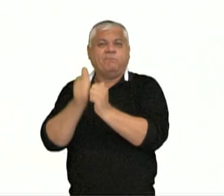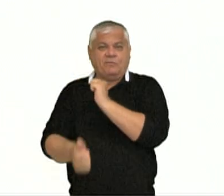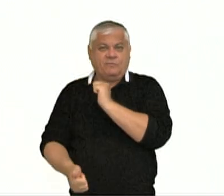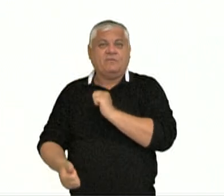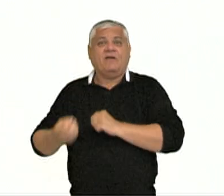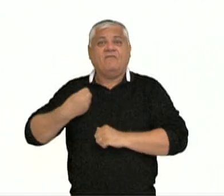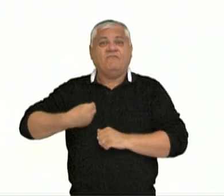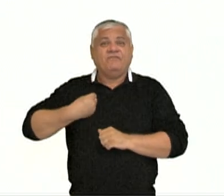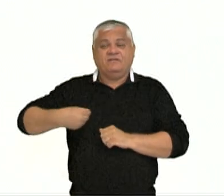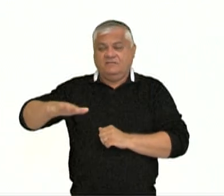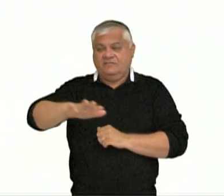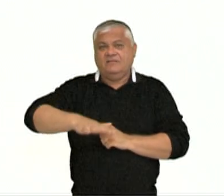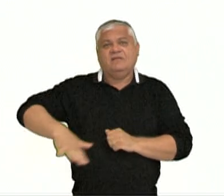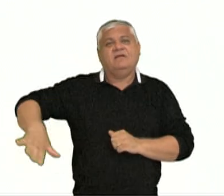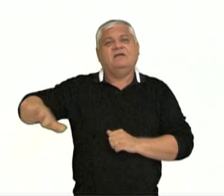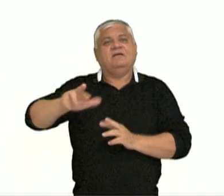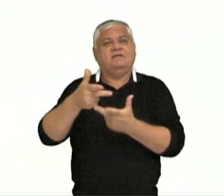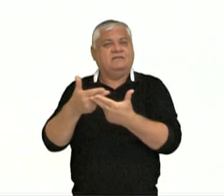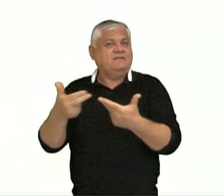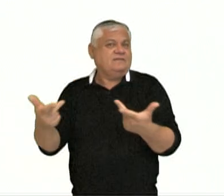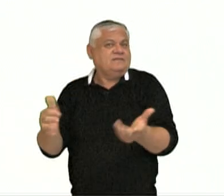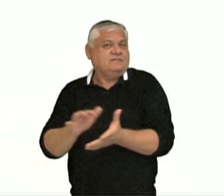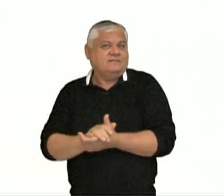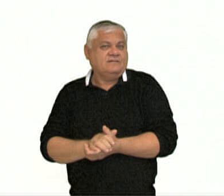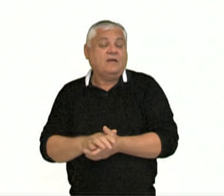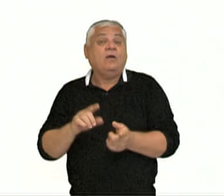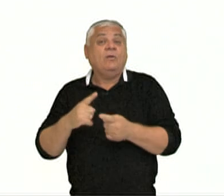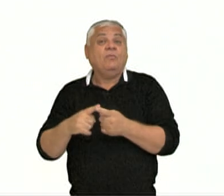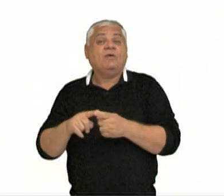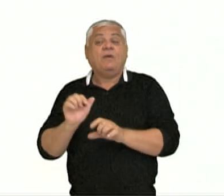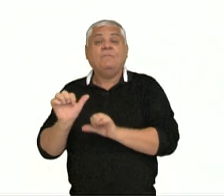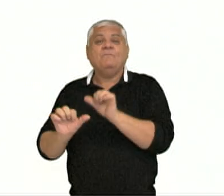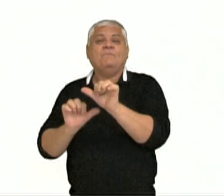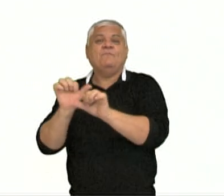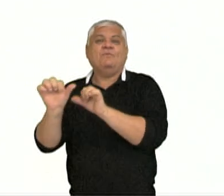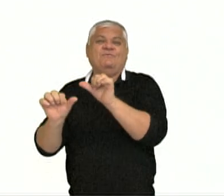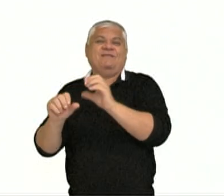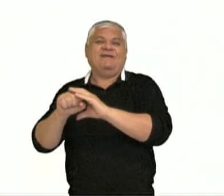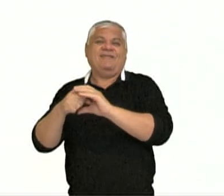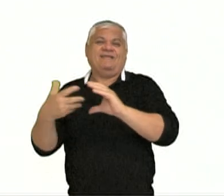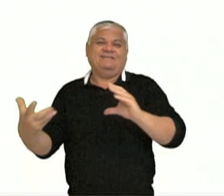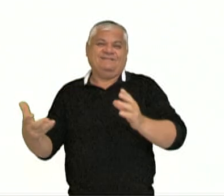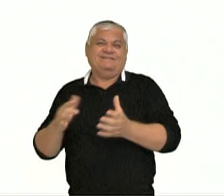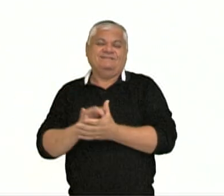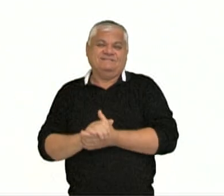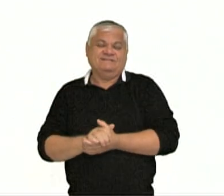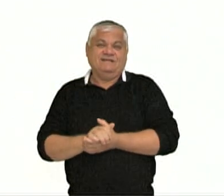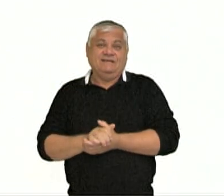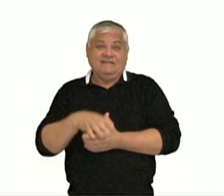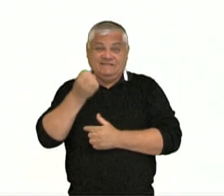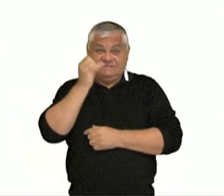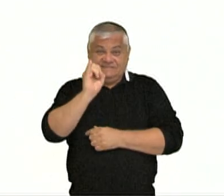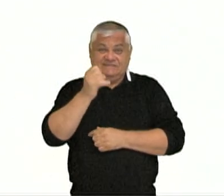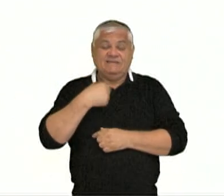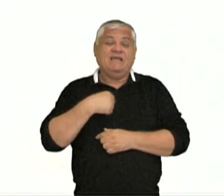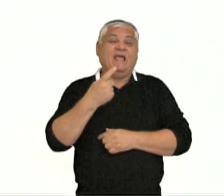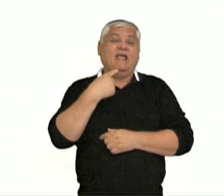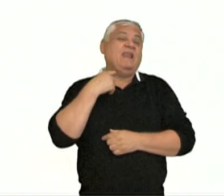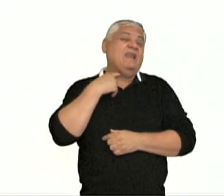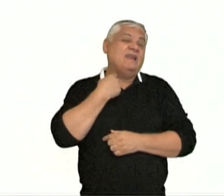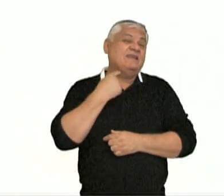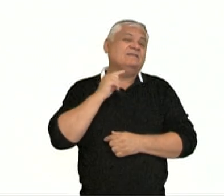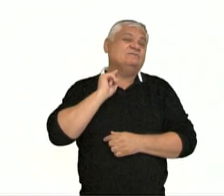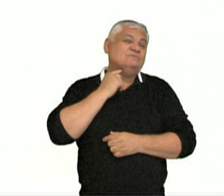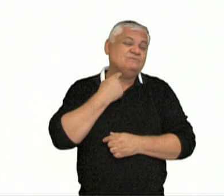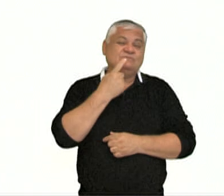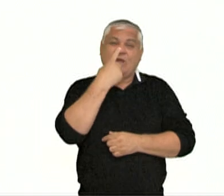biodiversidade? Então, quando ela é prejudicada? Quando eu tenho uma mudança nas características naturais. Quando eu lanço o esgoto nessas